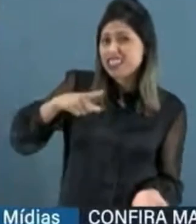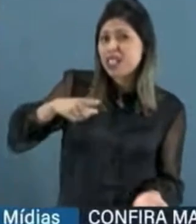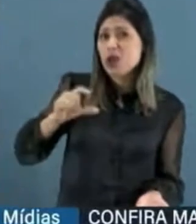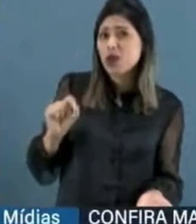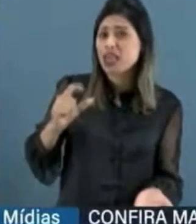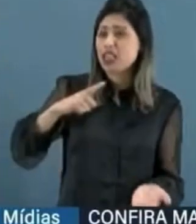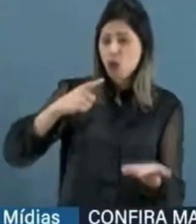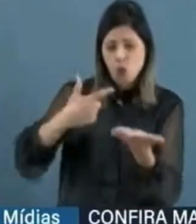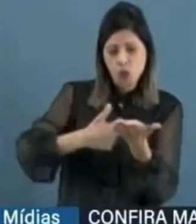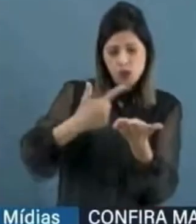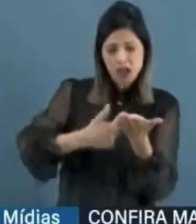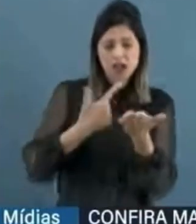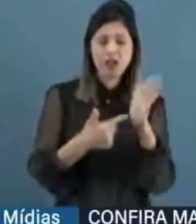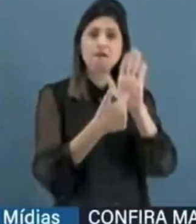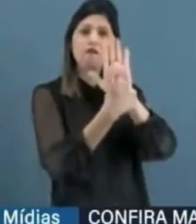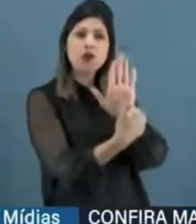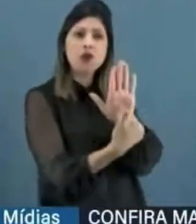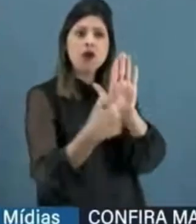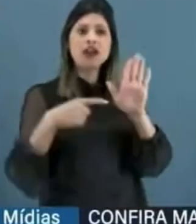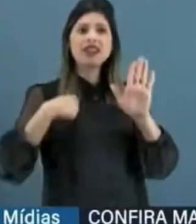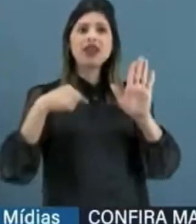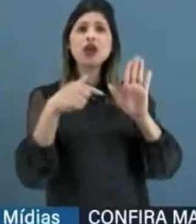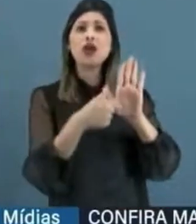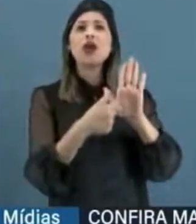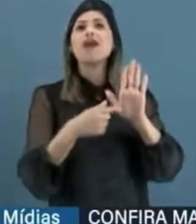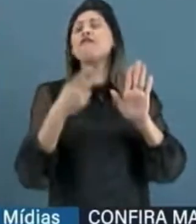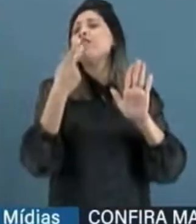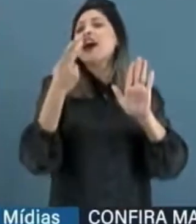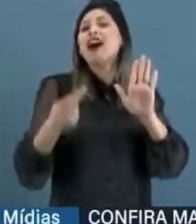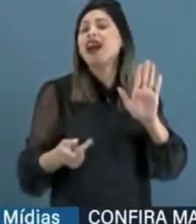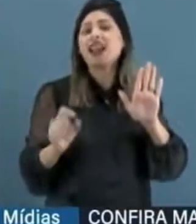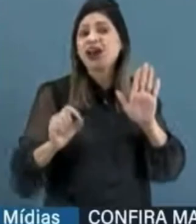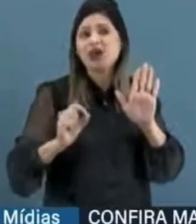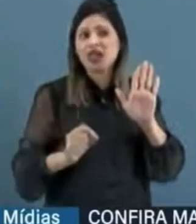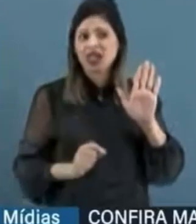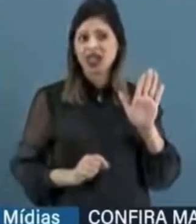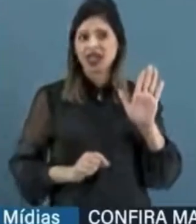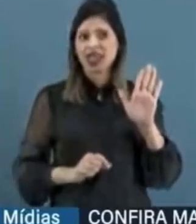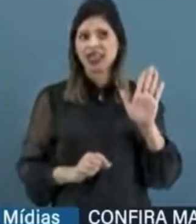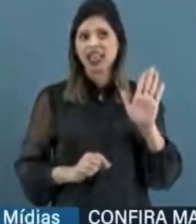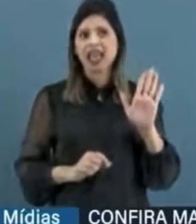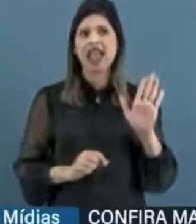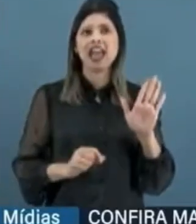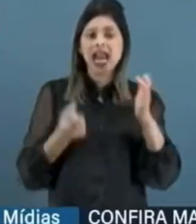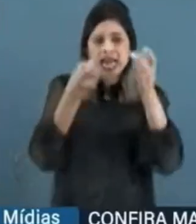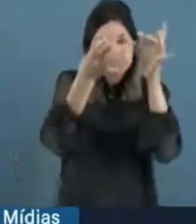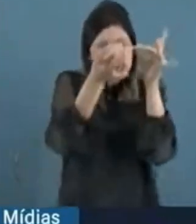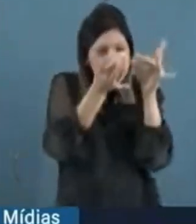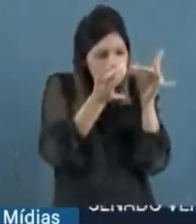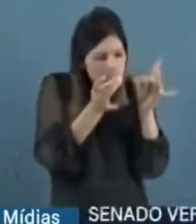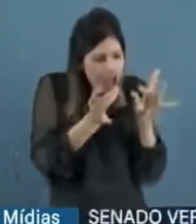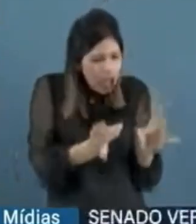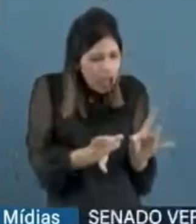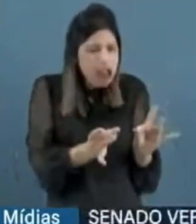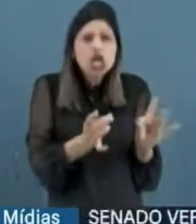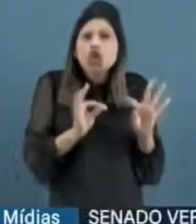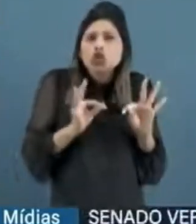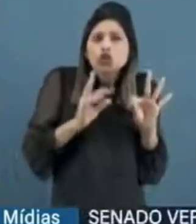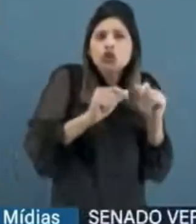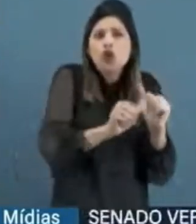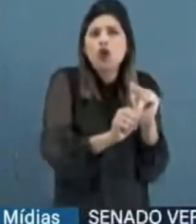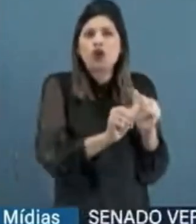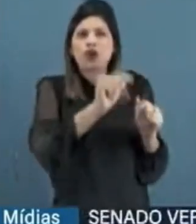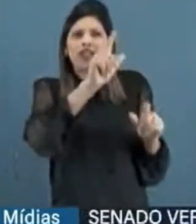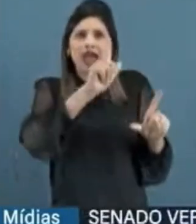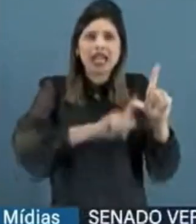Rodrigo Nunes, do Trans e a Vertigem, onde ele explicita a gramática comum, da moral comum,